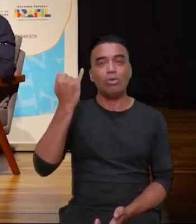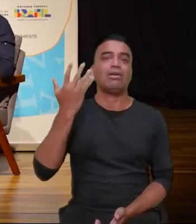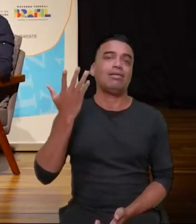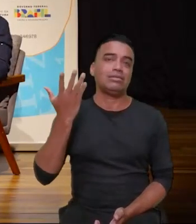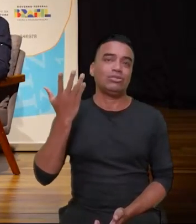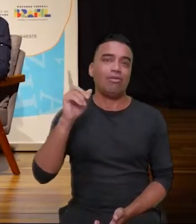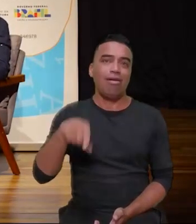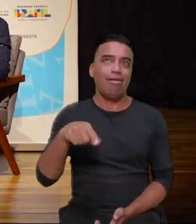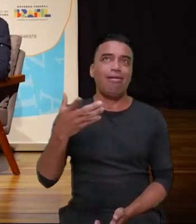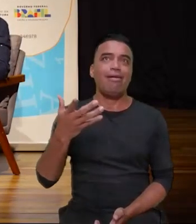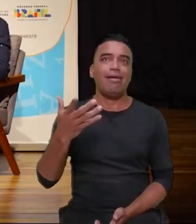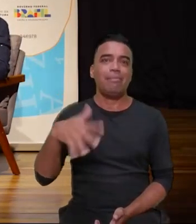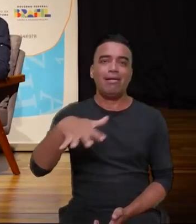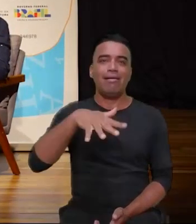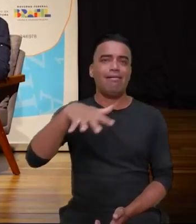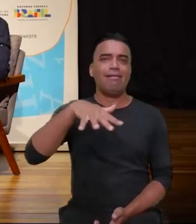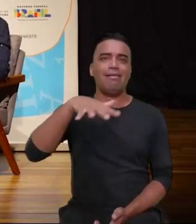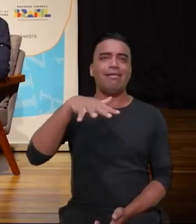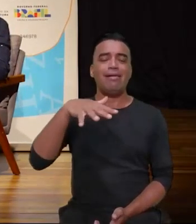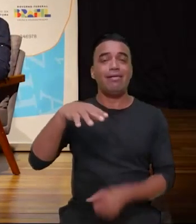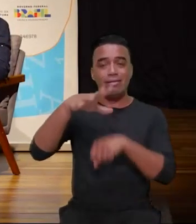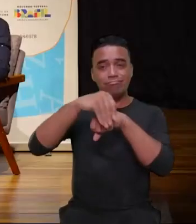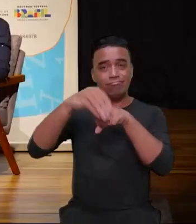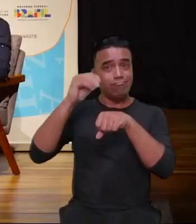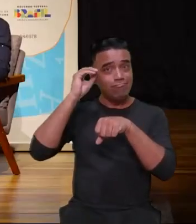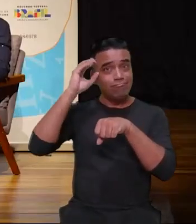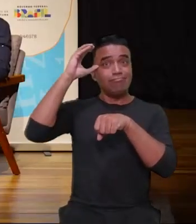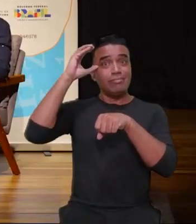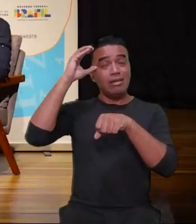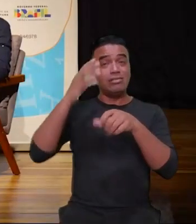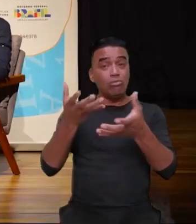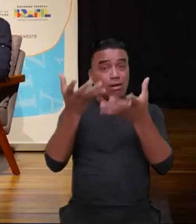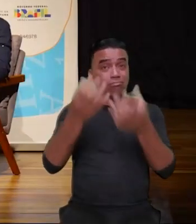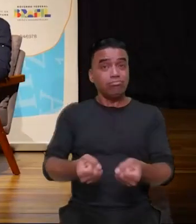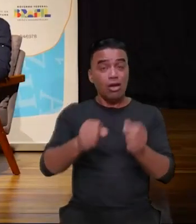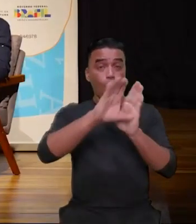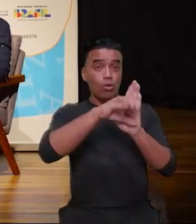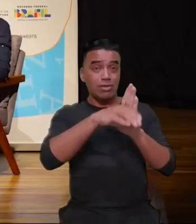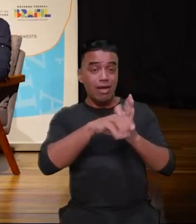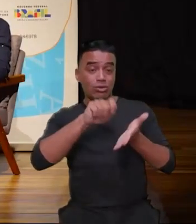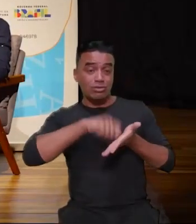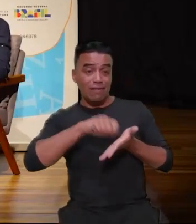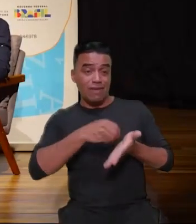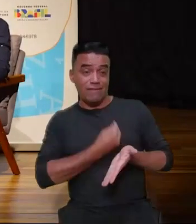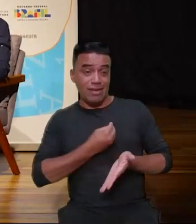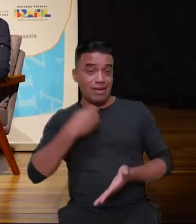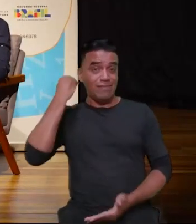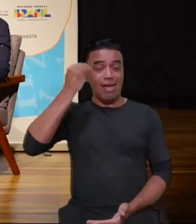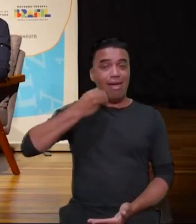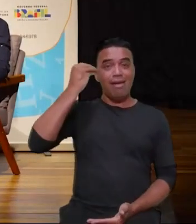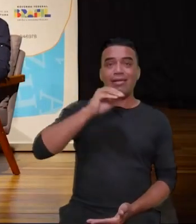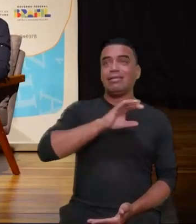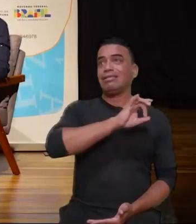importante para as áreas do conhecimento que estão se apropriando do conceito de escrevivência.